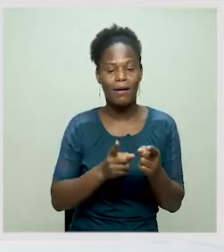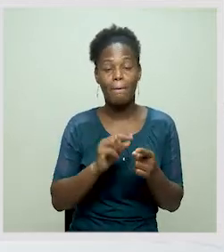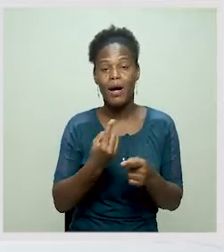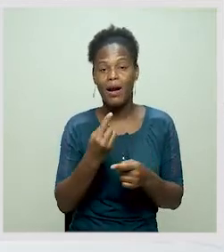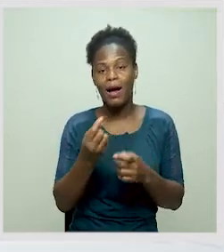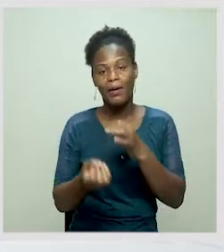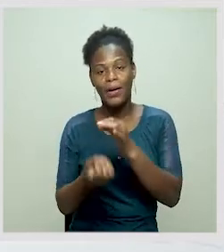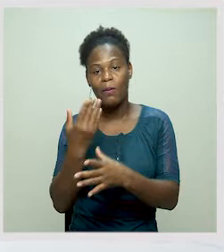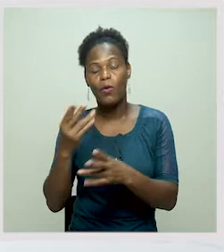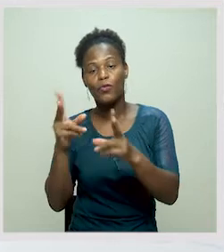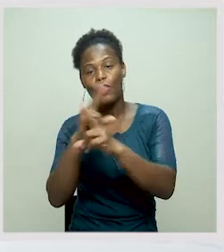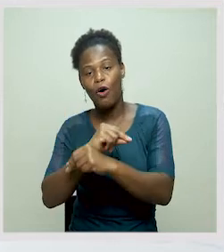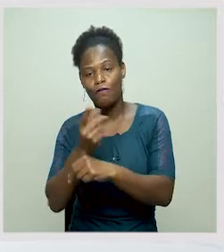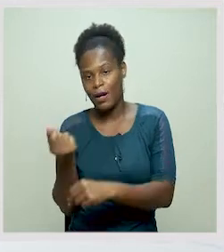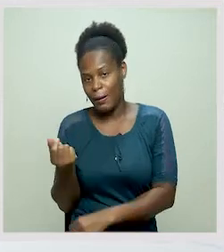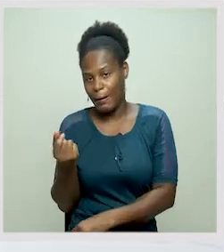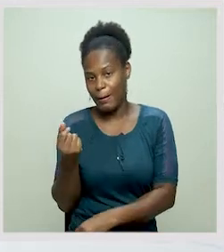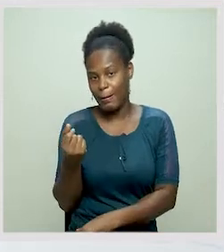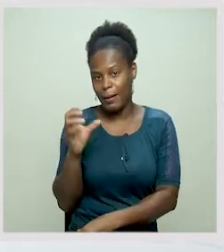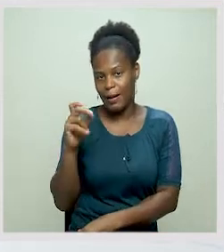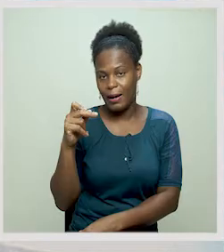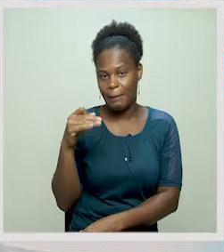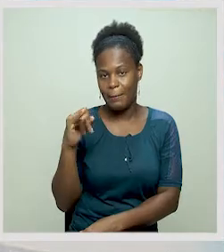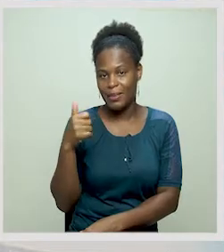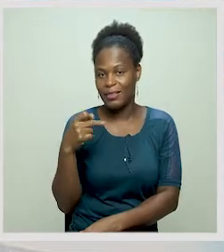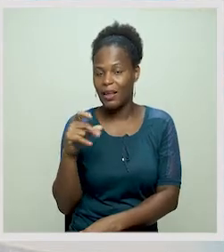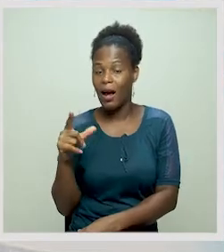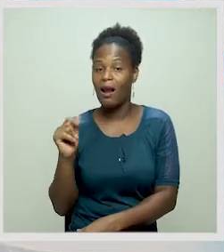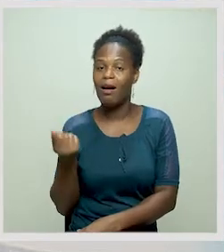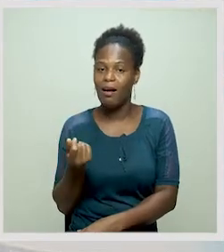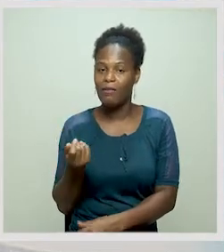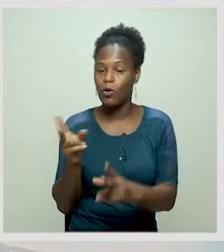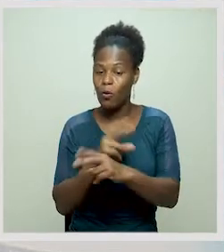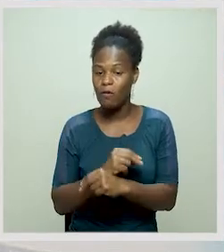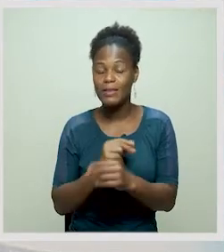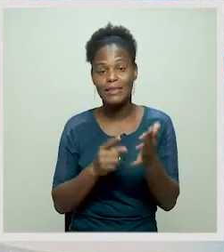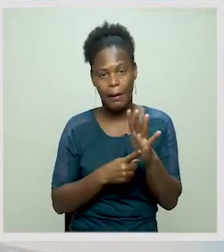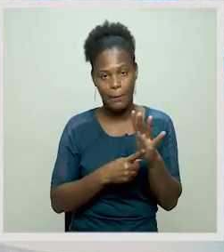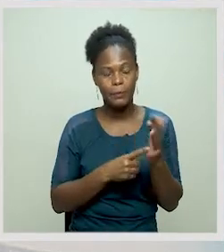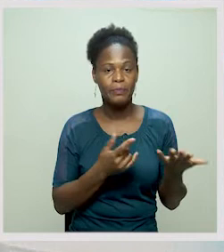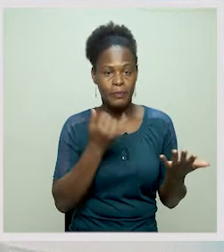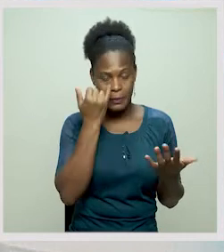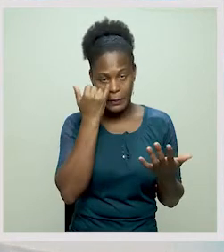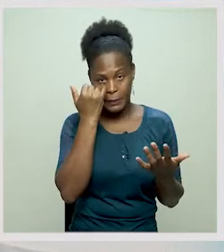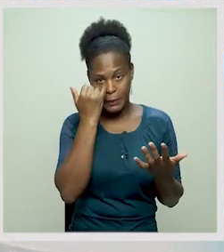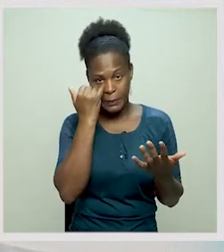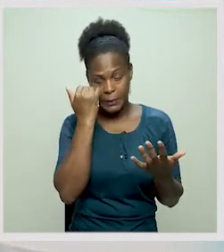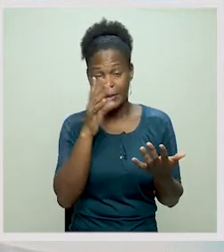para formar um novo capital, ou seja, quando se faz o investimento